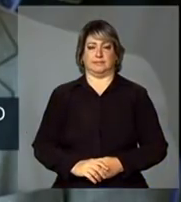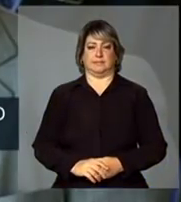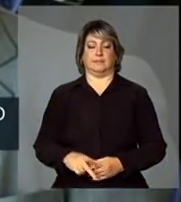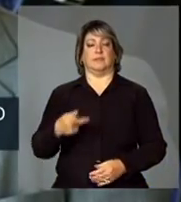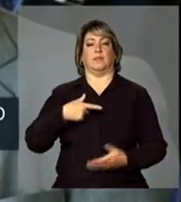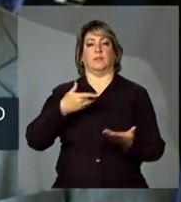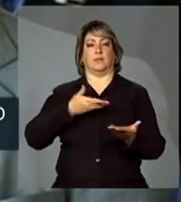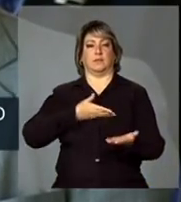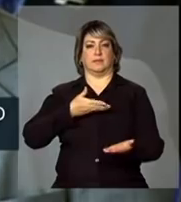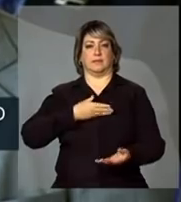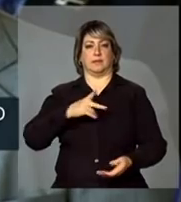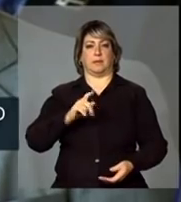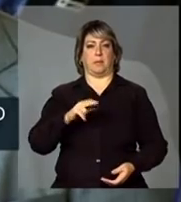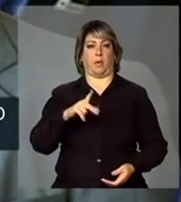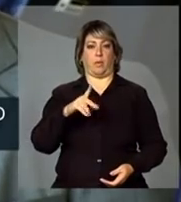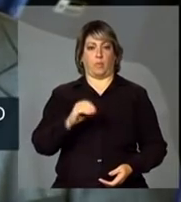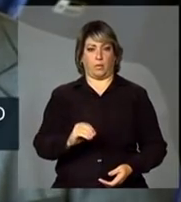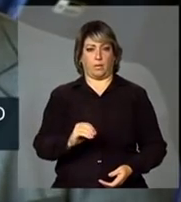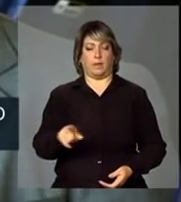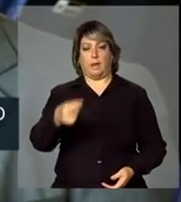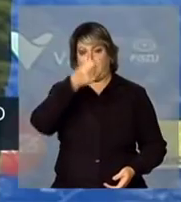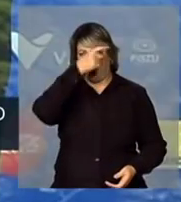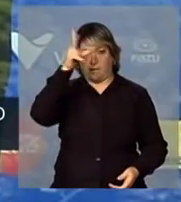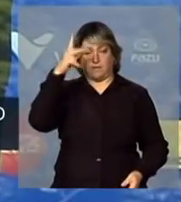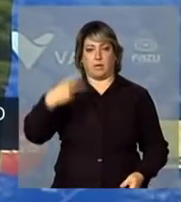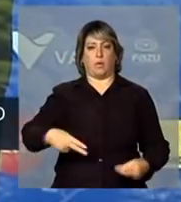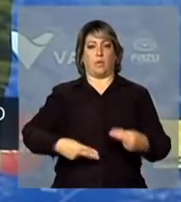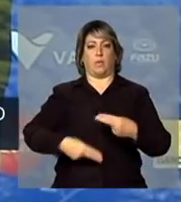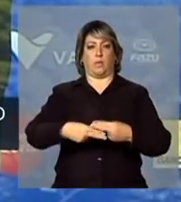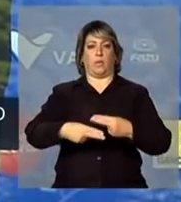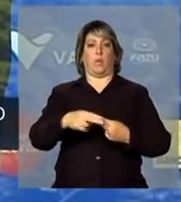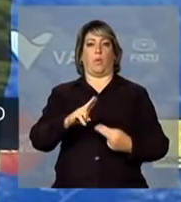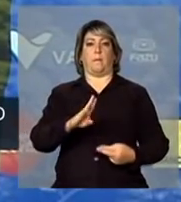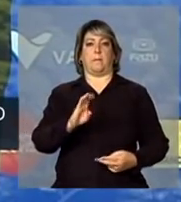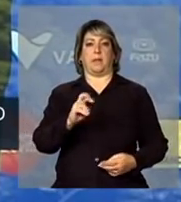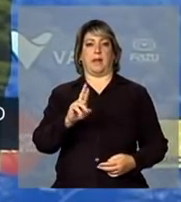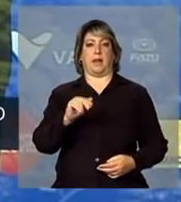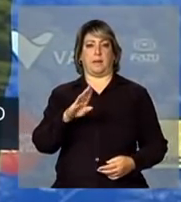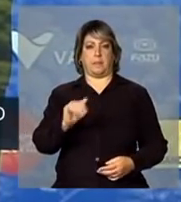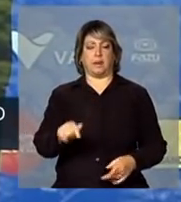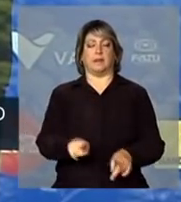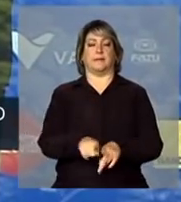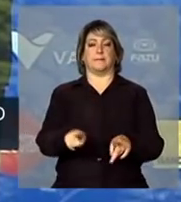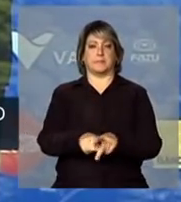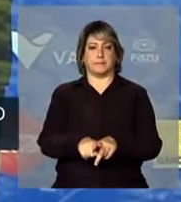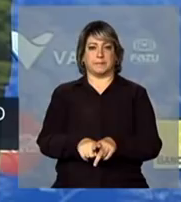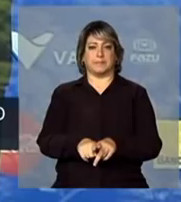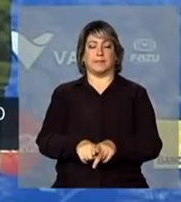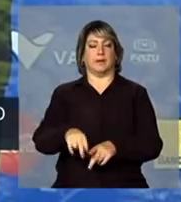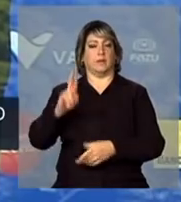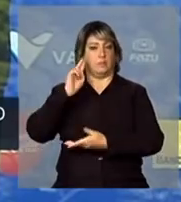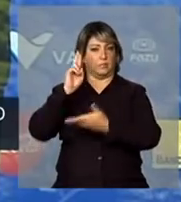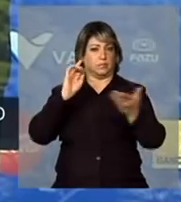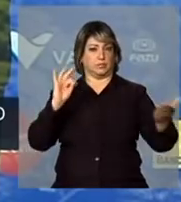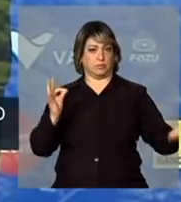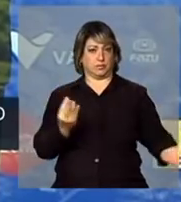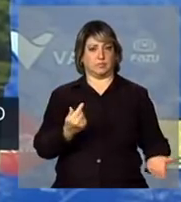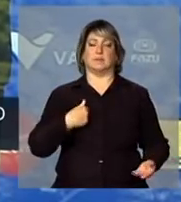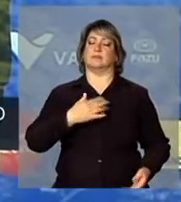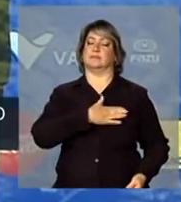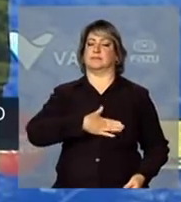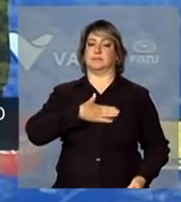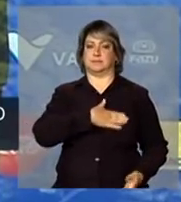meu amigo Paulo Piau, prefeito de Uberaba, senhoras autoridades, é com imensa